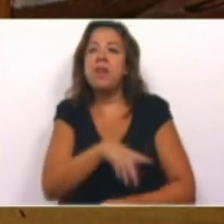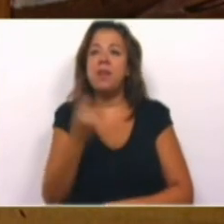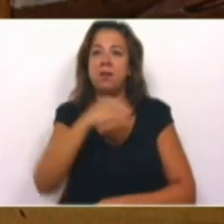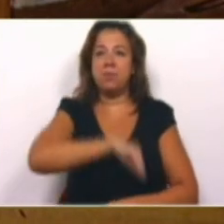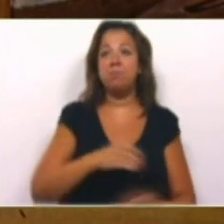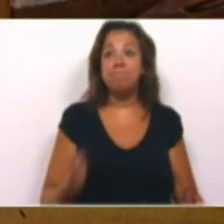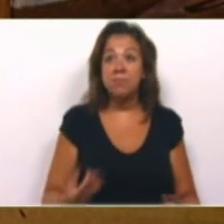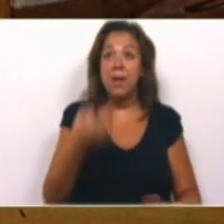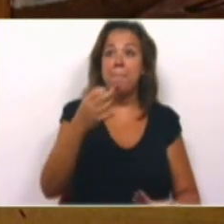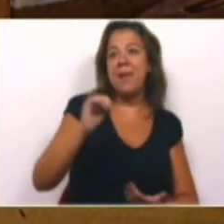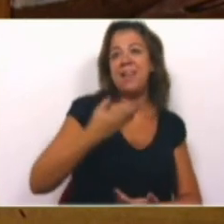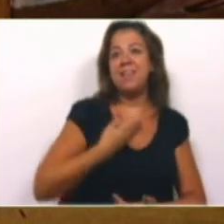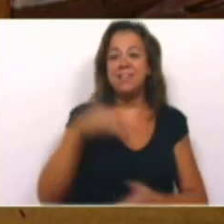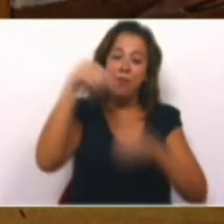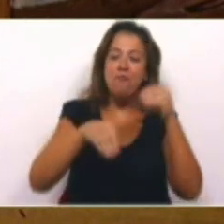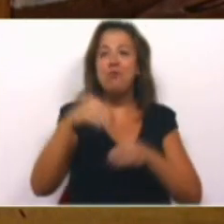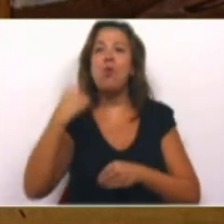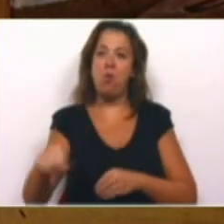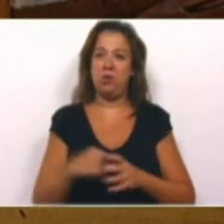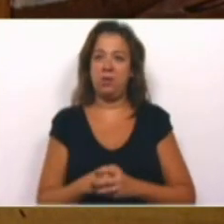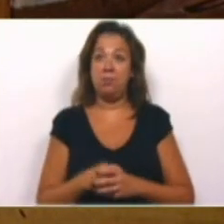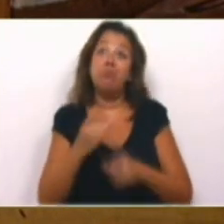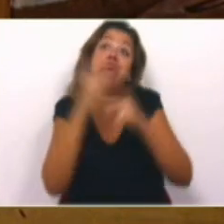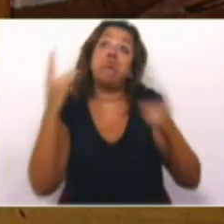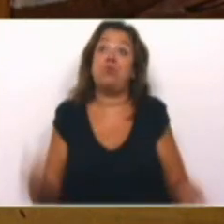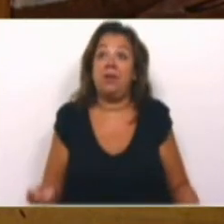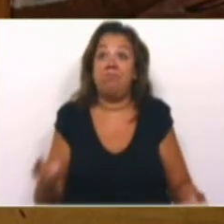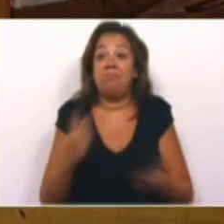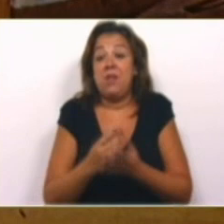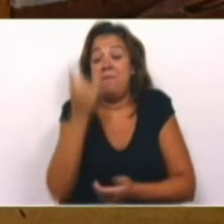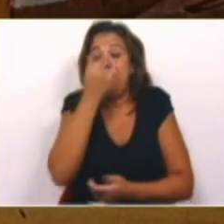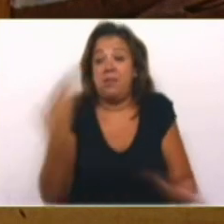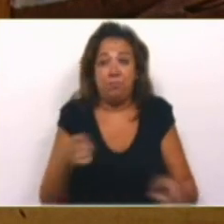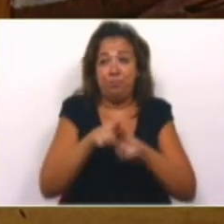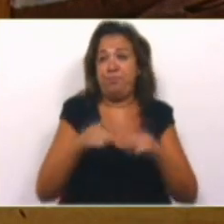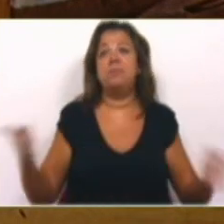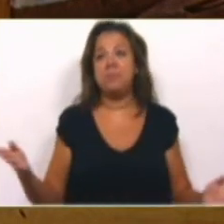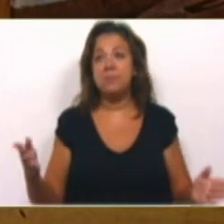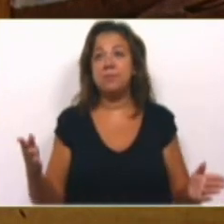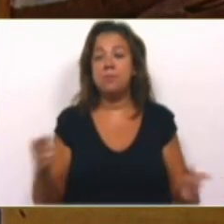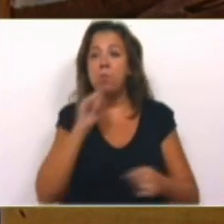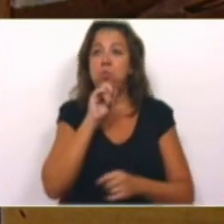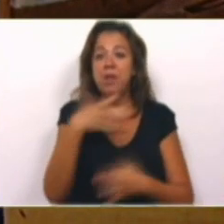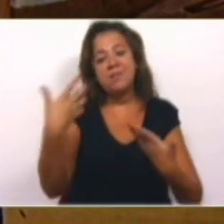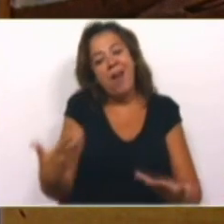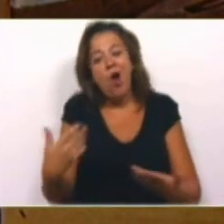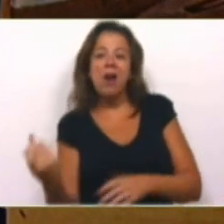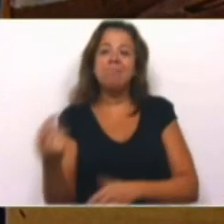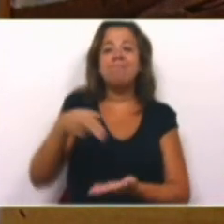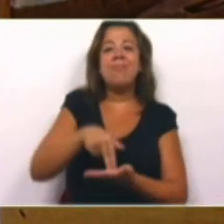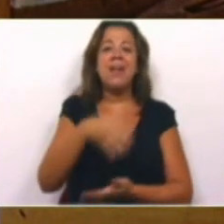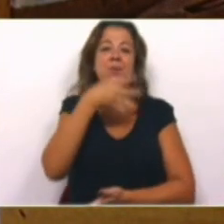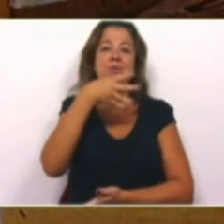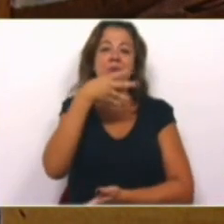salarial. PSD votou contra. Só por pura hipocrisia política é que podemos agora aqui